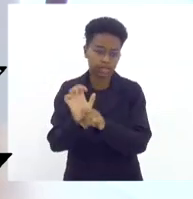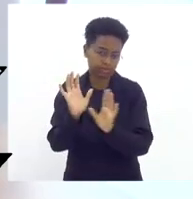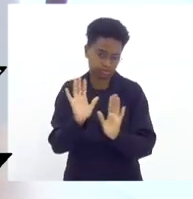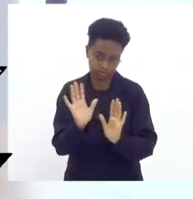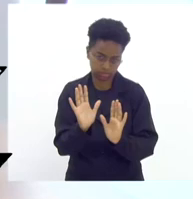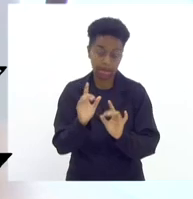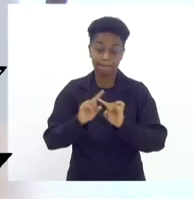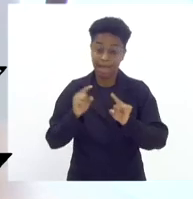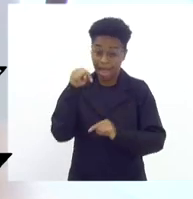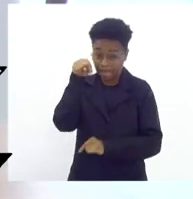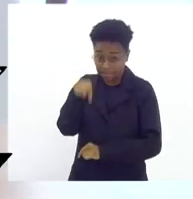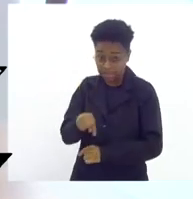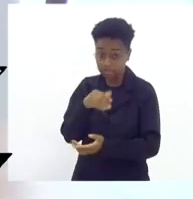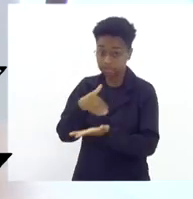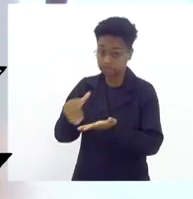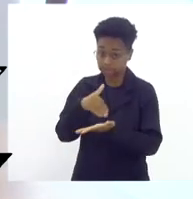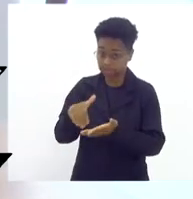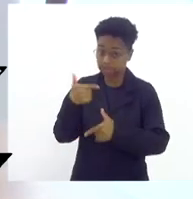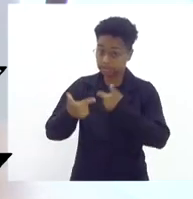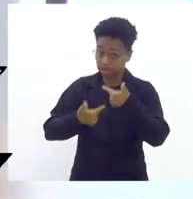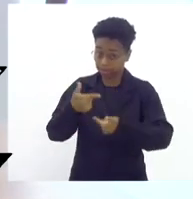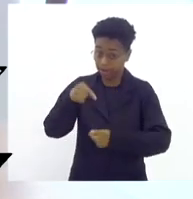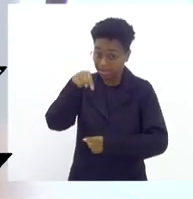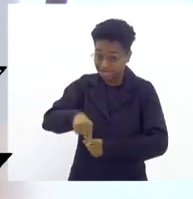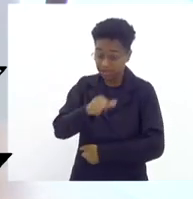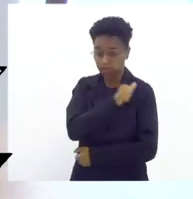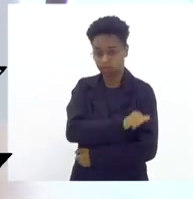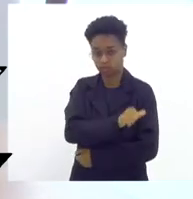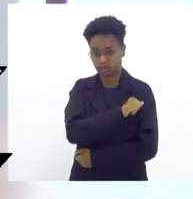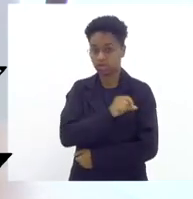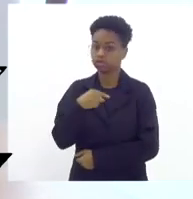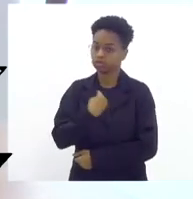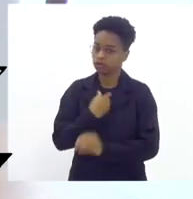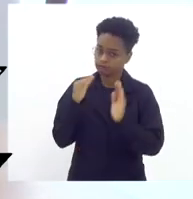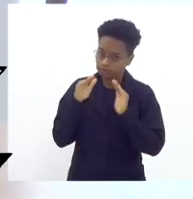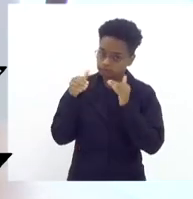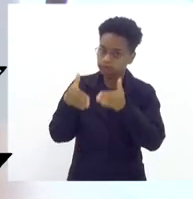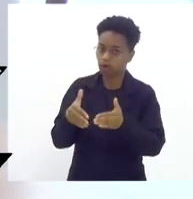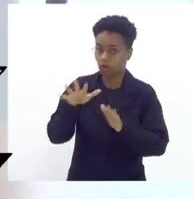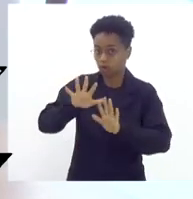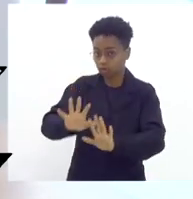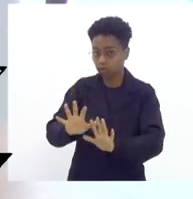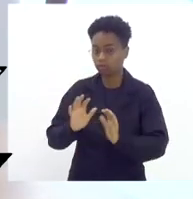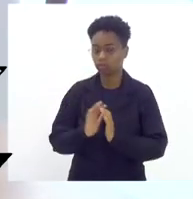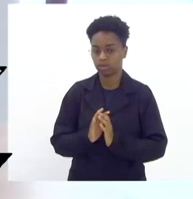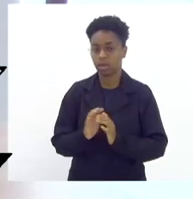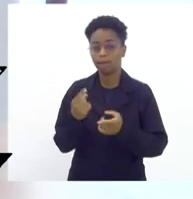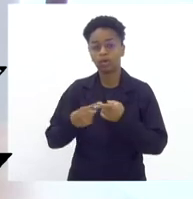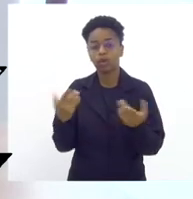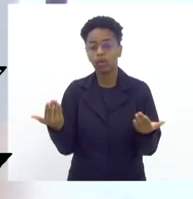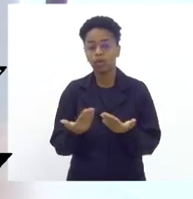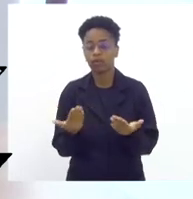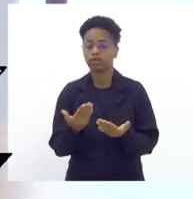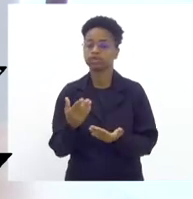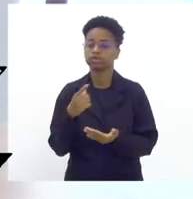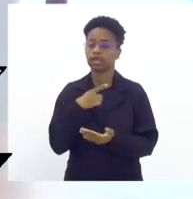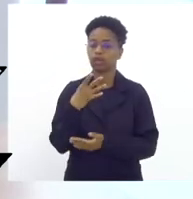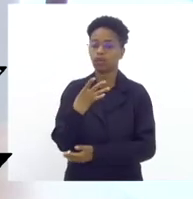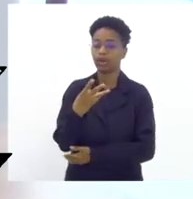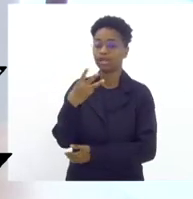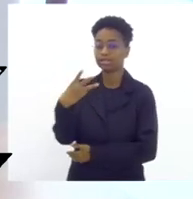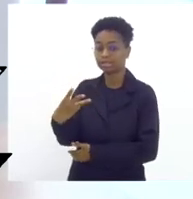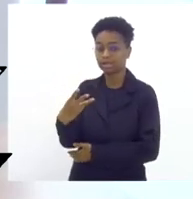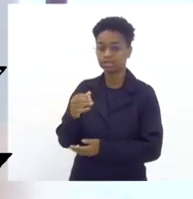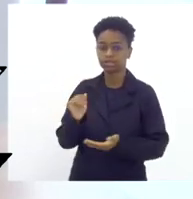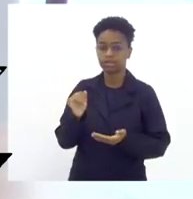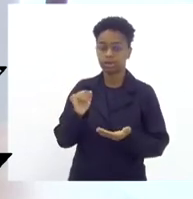na Secretaria Estadual de trabalho e renda do Rio nós estamos focado nessa questão tanto que hoje nós temos 43